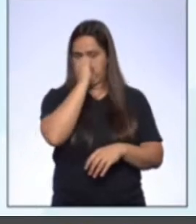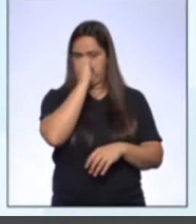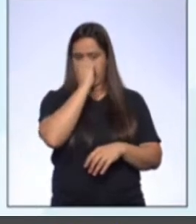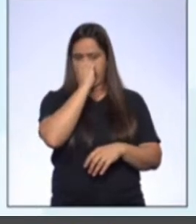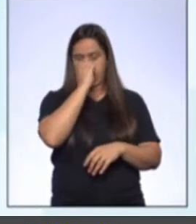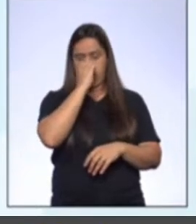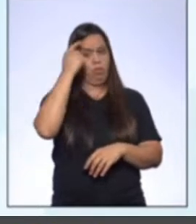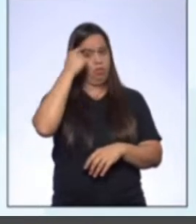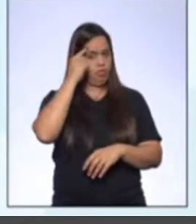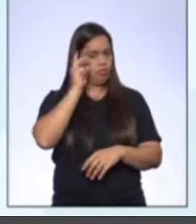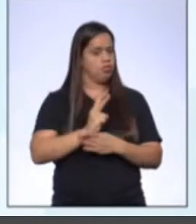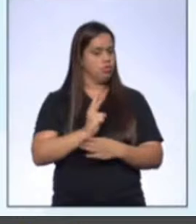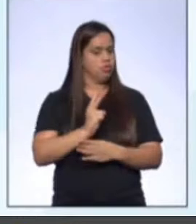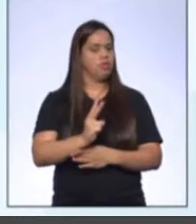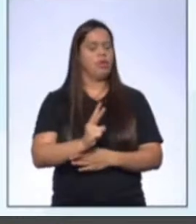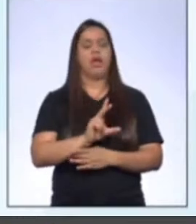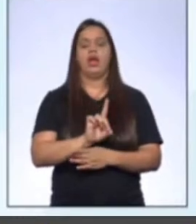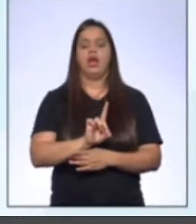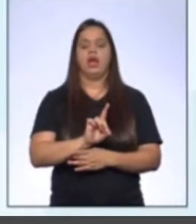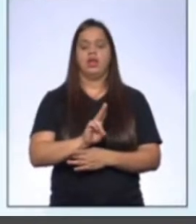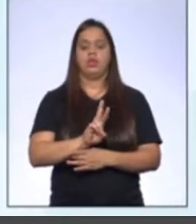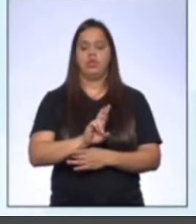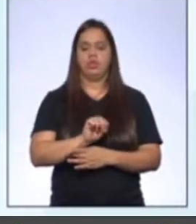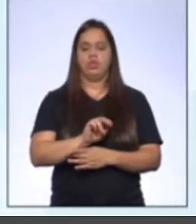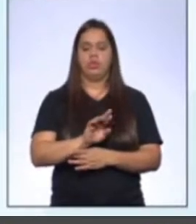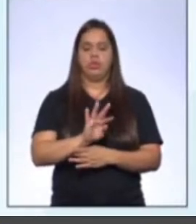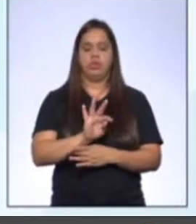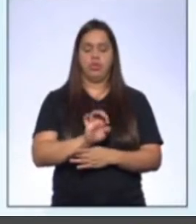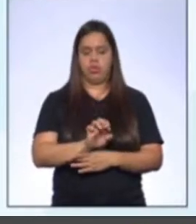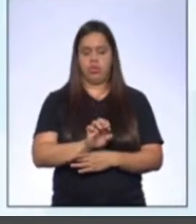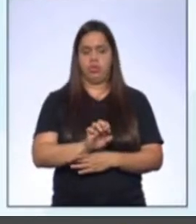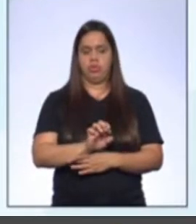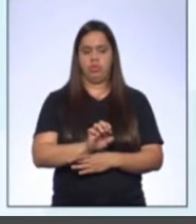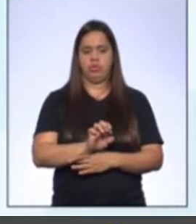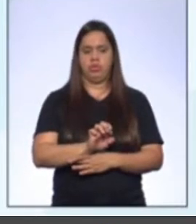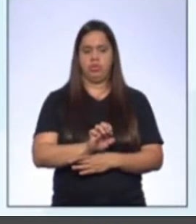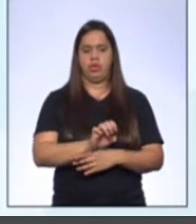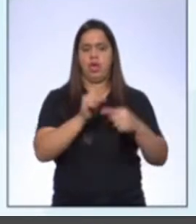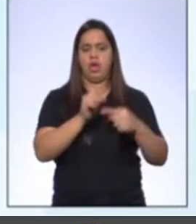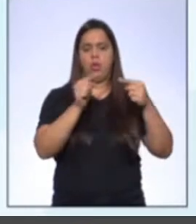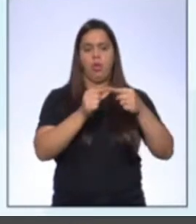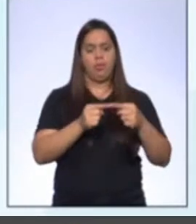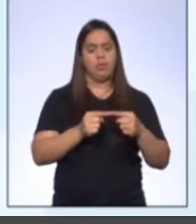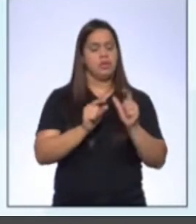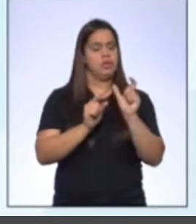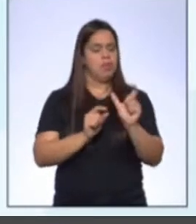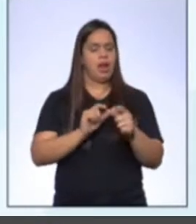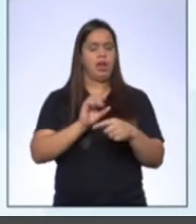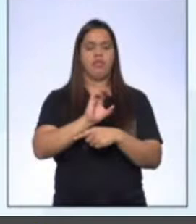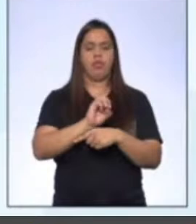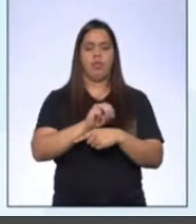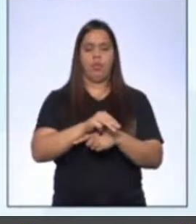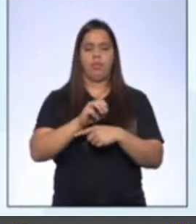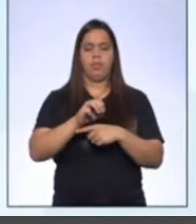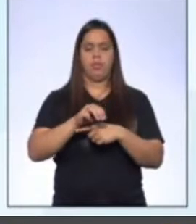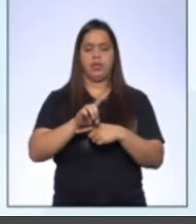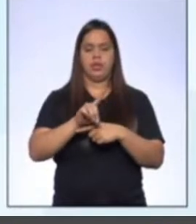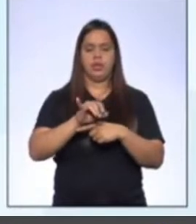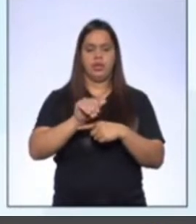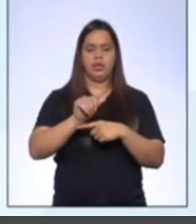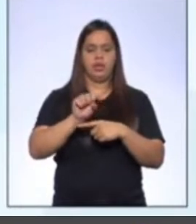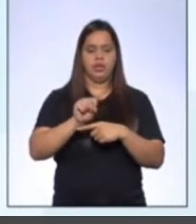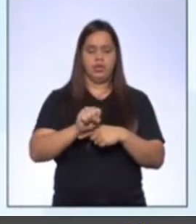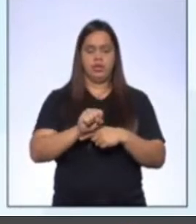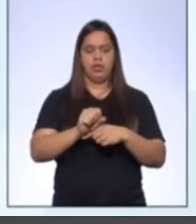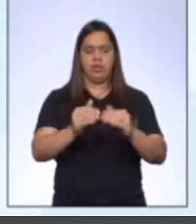pensando nisso. Então, durante está mais ligado a isso, né? Com medidas. O mas está circulado